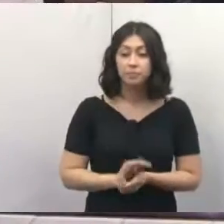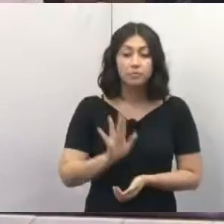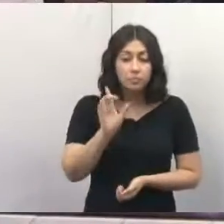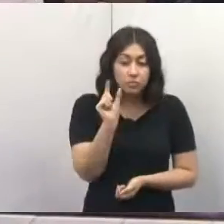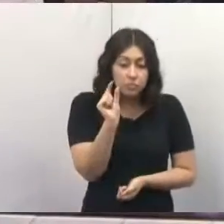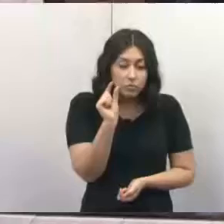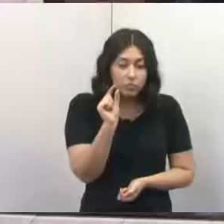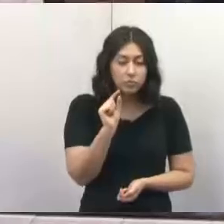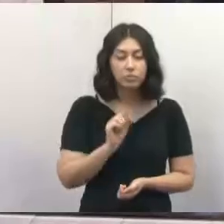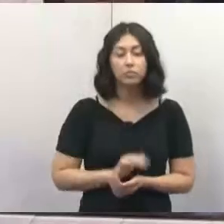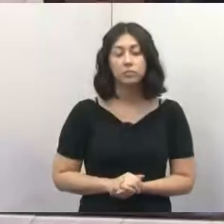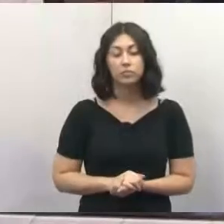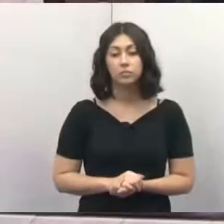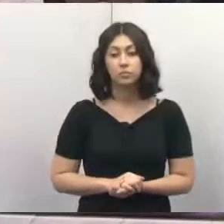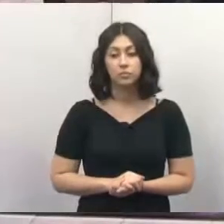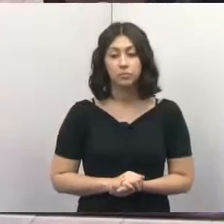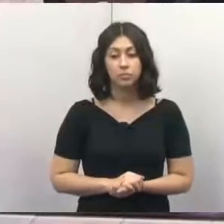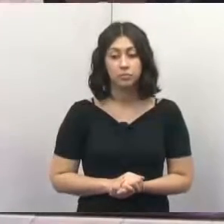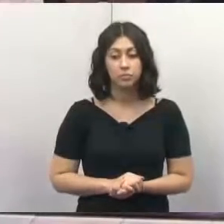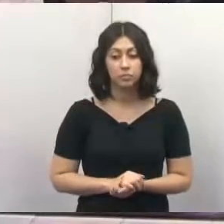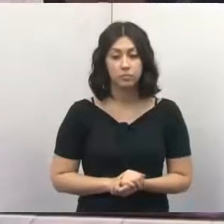fala,